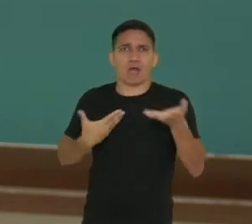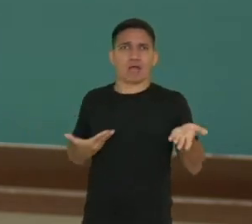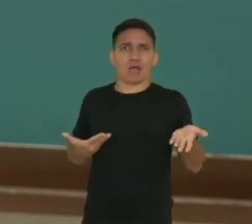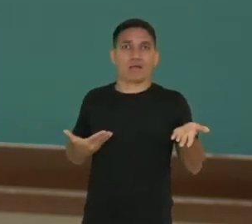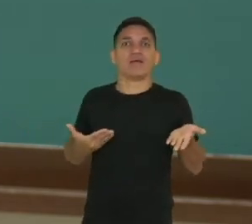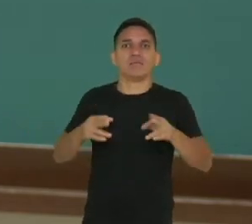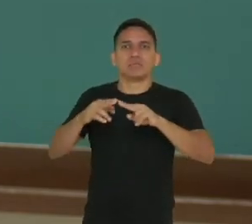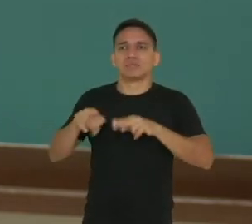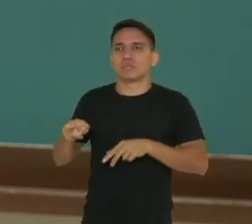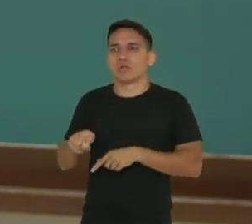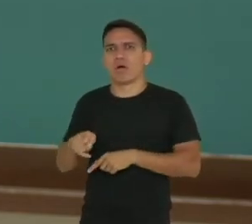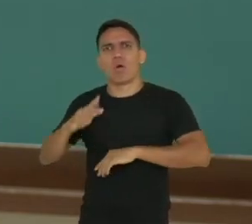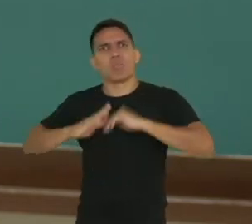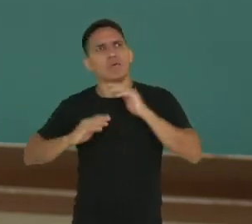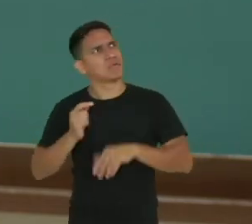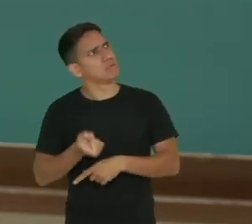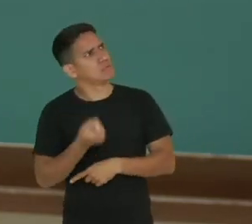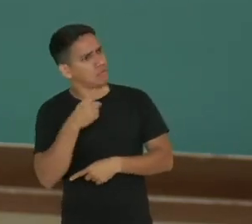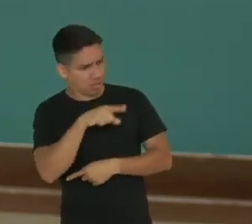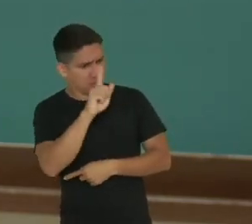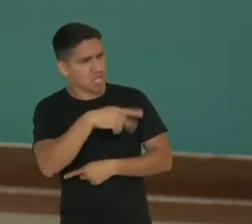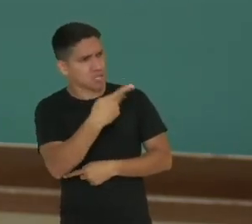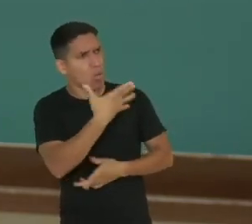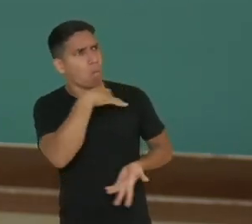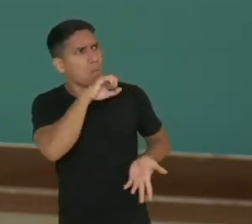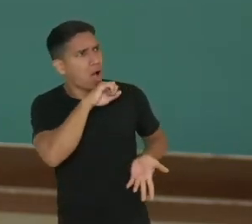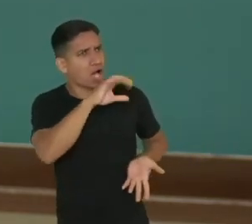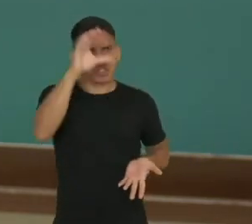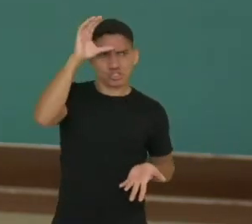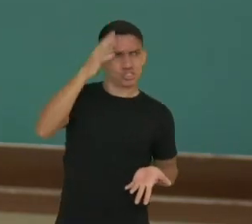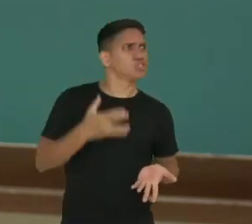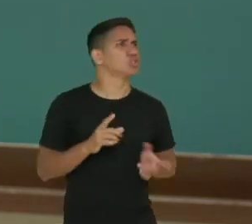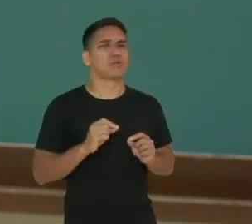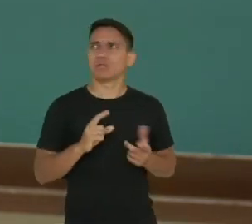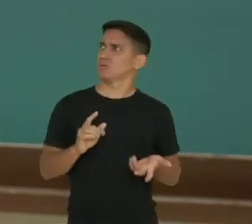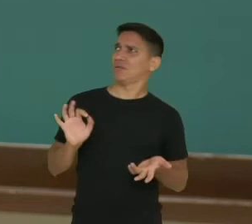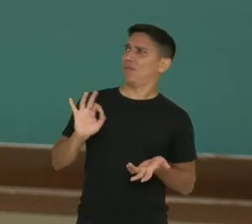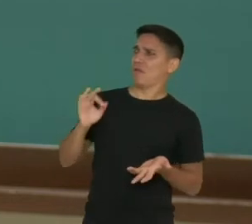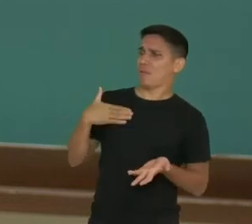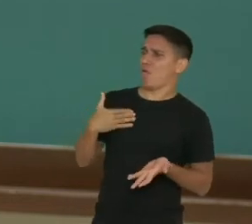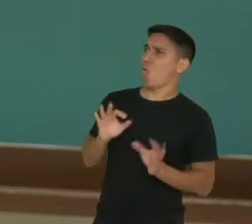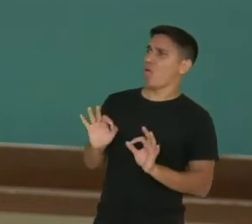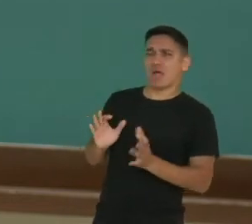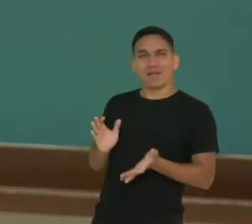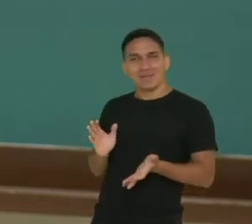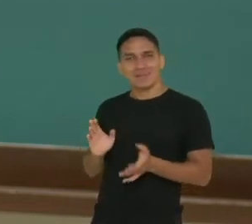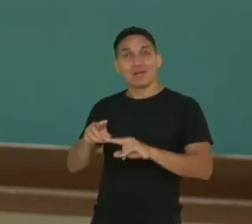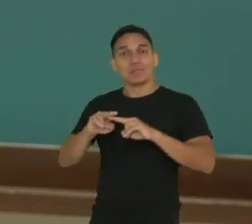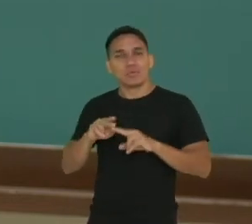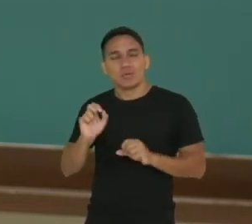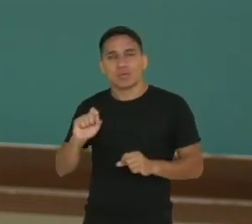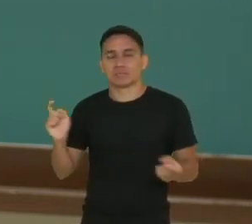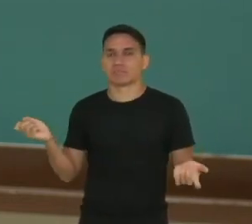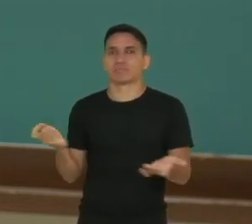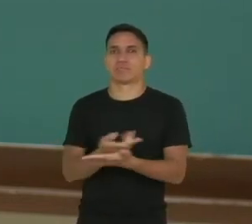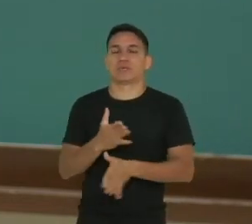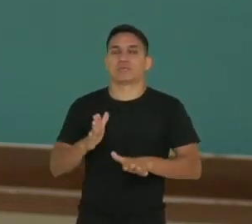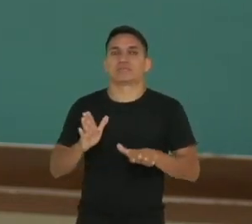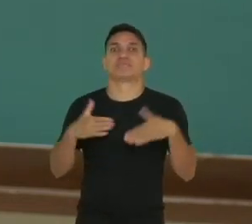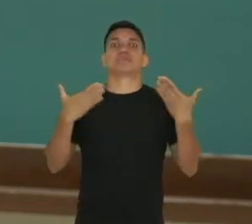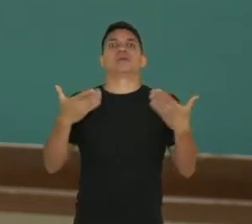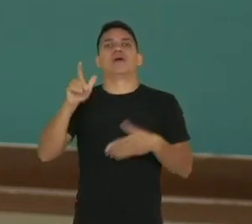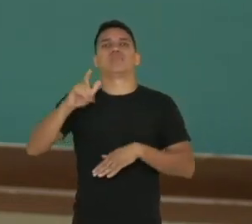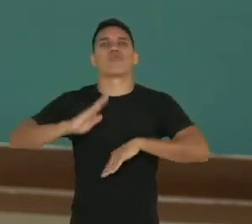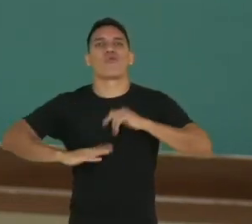o barbeiro indaga, né? Ele é teu pai, teu tio, né? Ele diz, não é nada meu, né? Isso acaba surpreendendo o barbeiro,